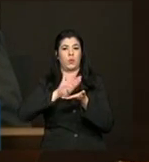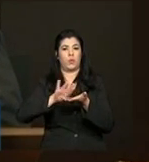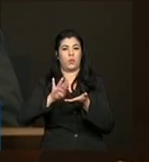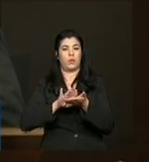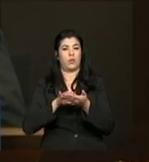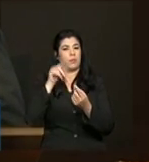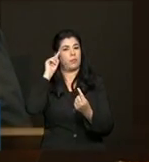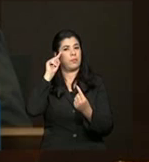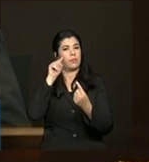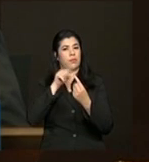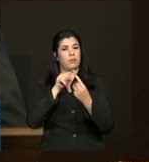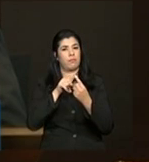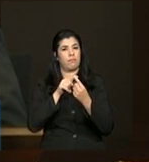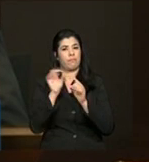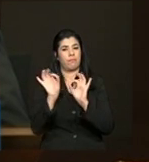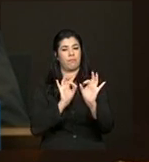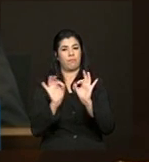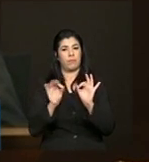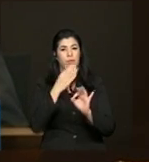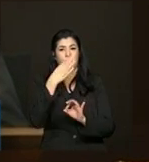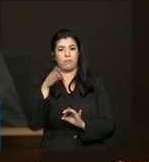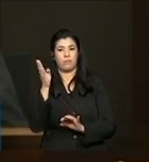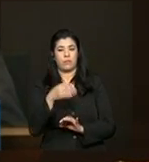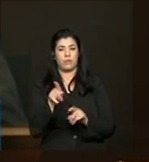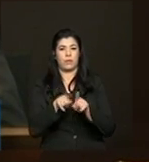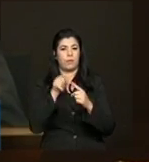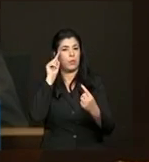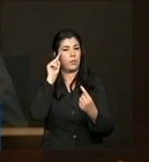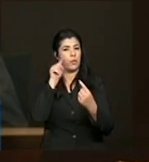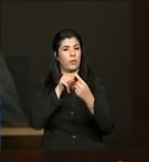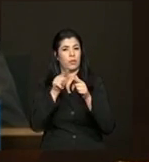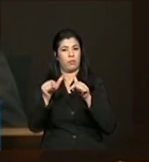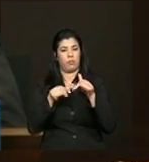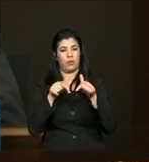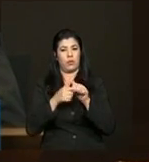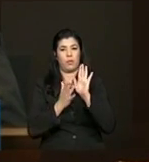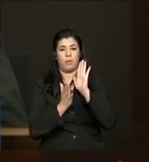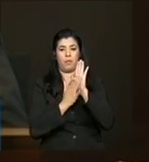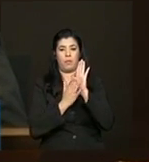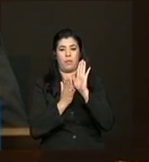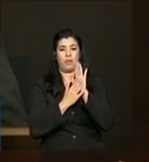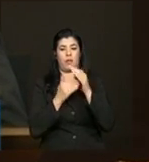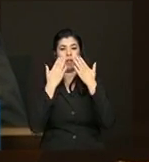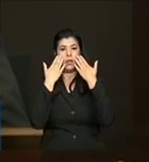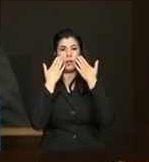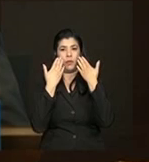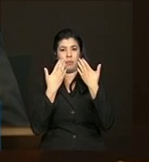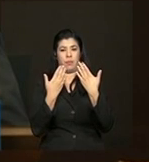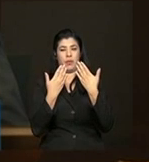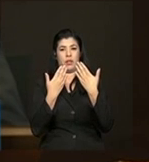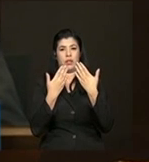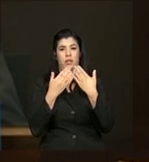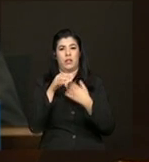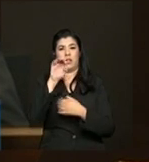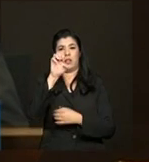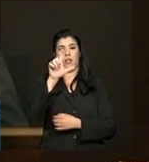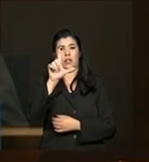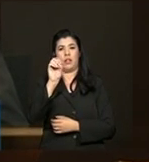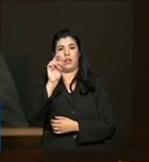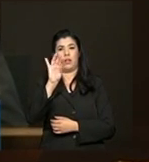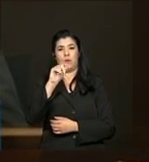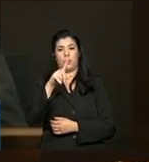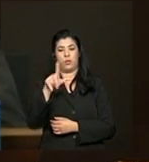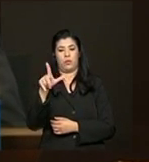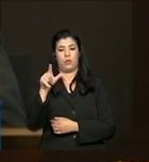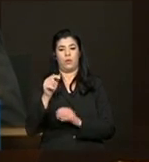de competição cruzada e, em função do valor de proposta apresentado pela Eletrosul Centrais Elétricas S.A.